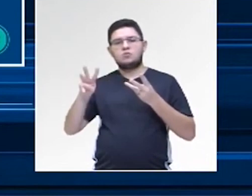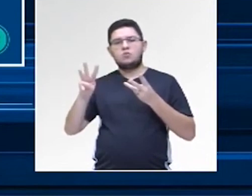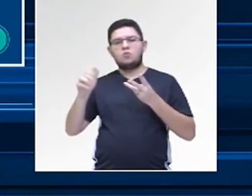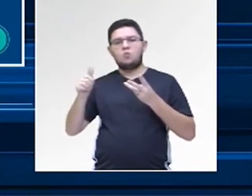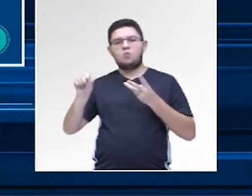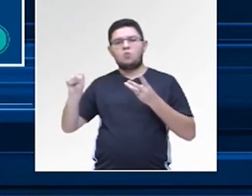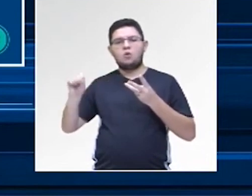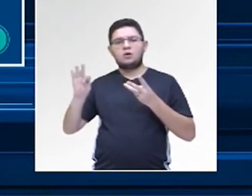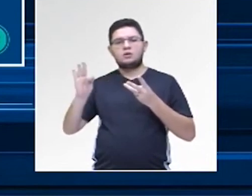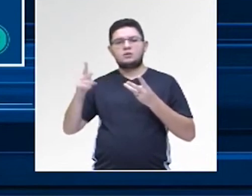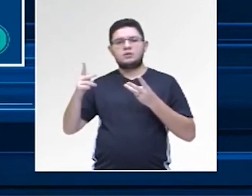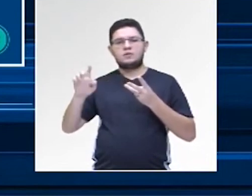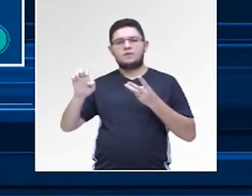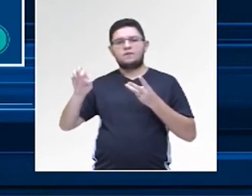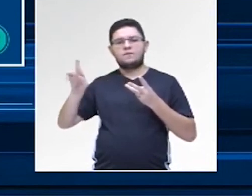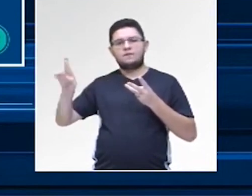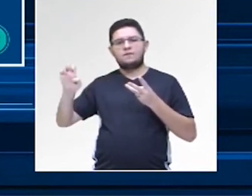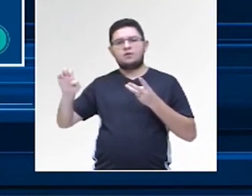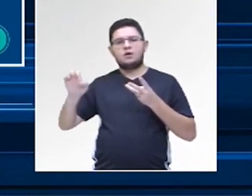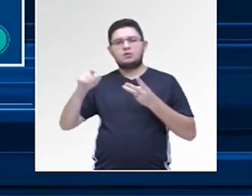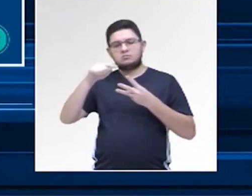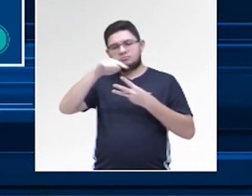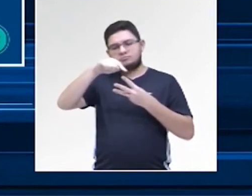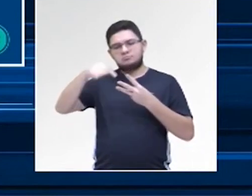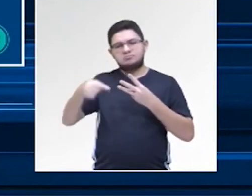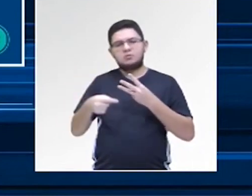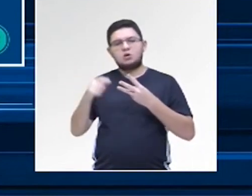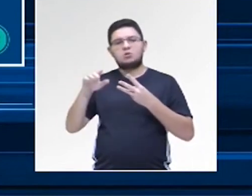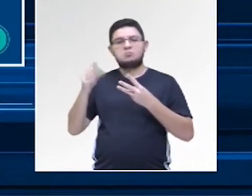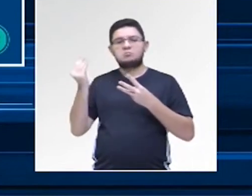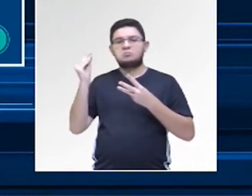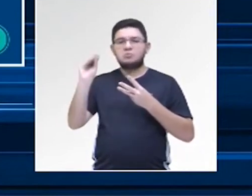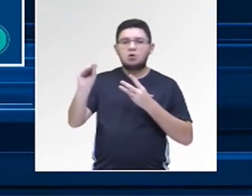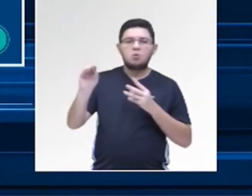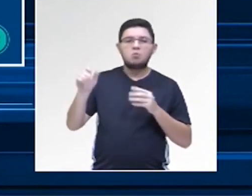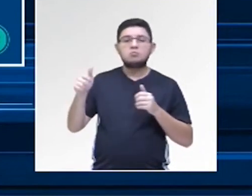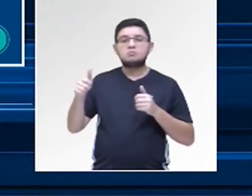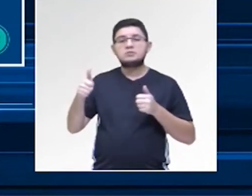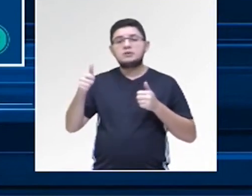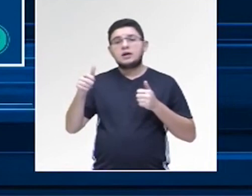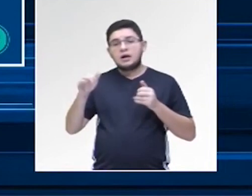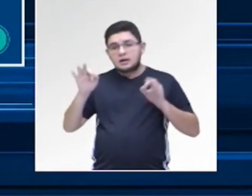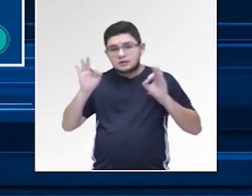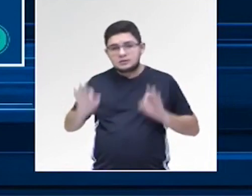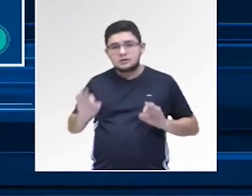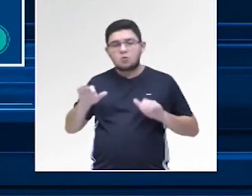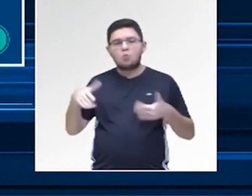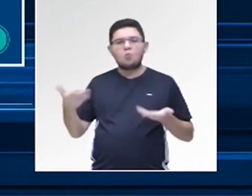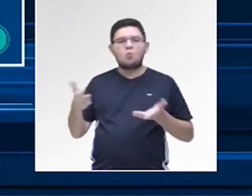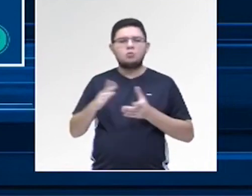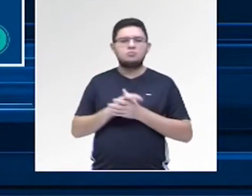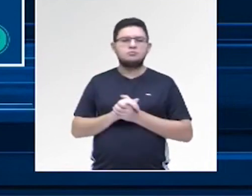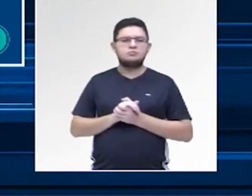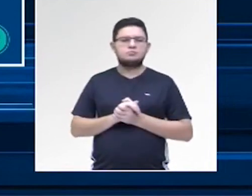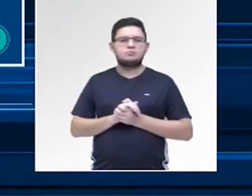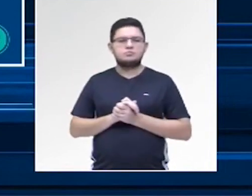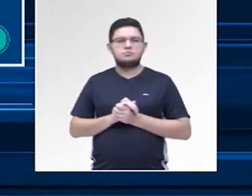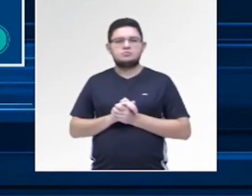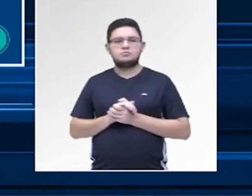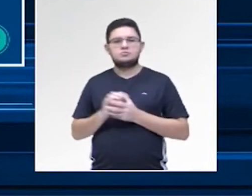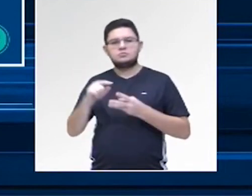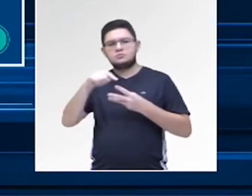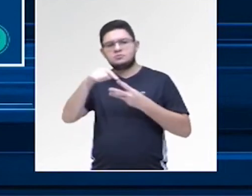interrogativa, question. Bom, vamos verificar se nessa frase tem alguma interrogação, any question mark. Não